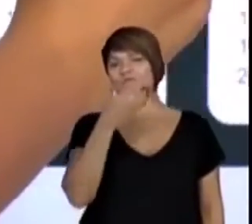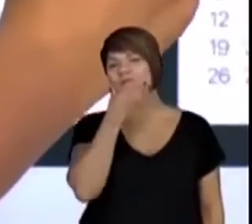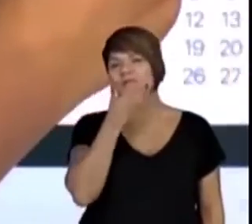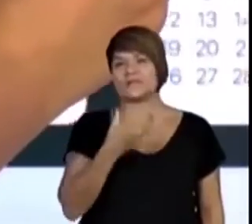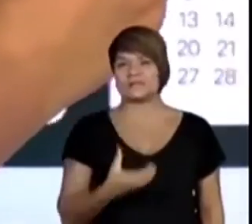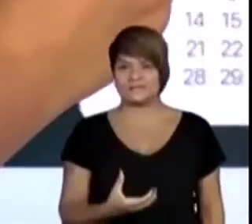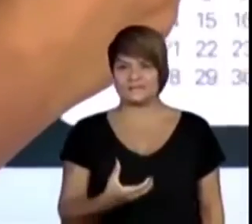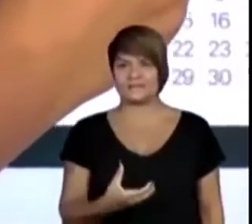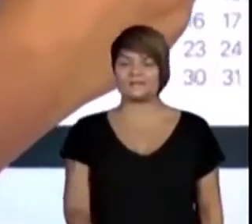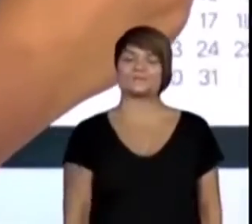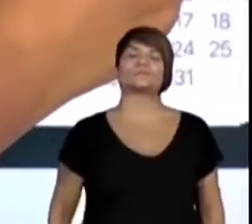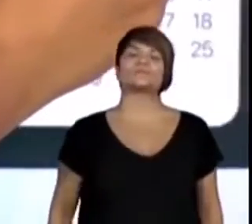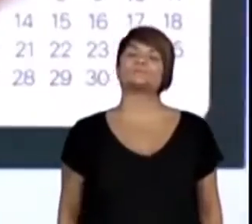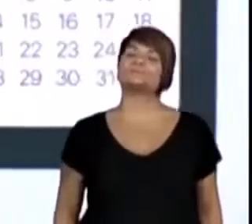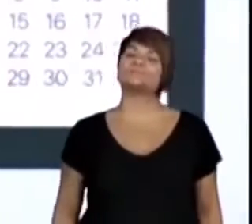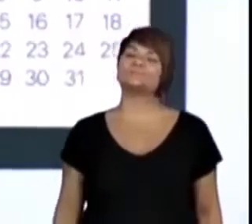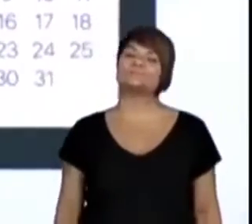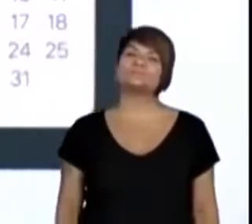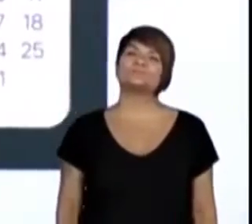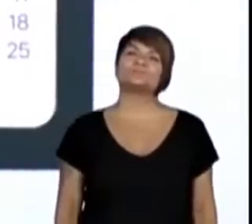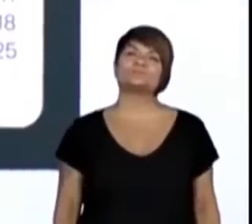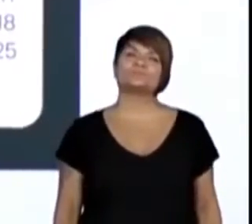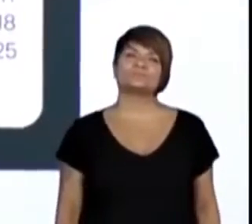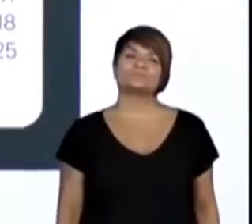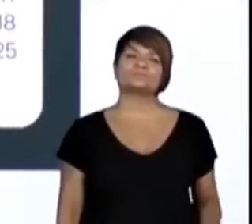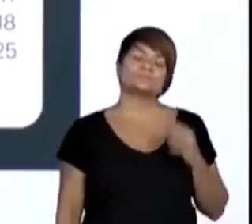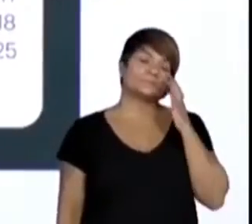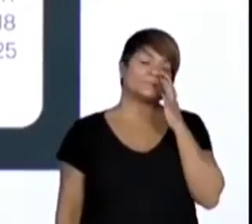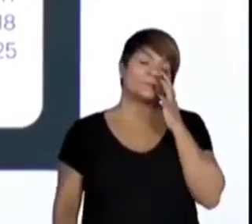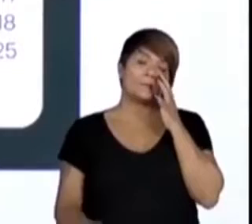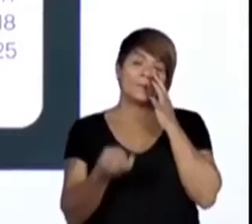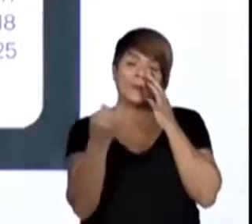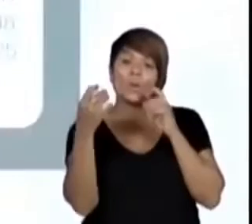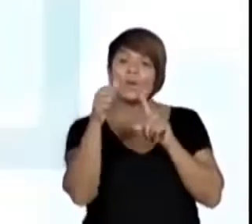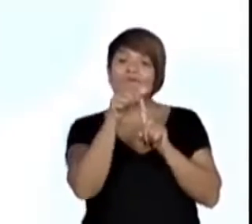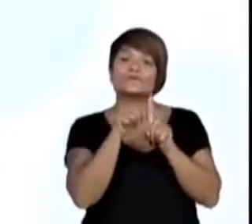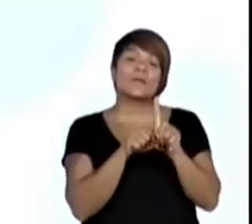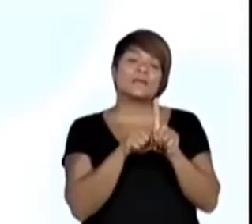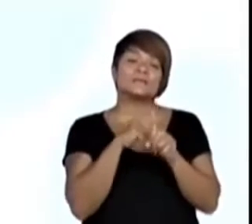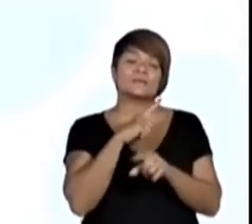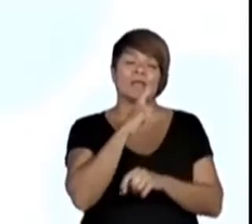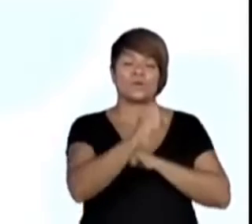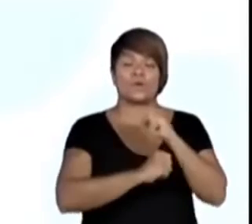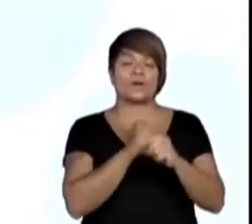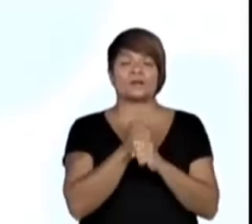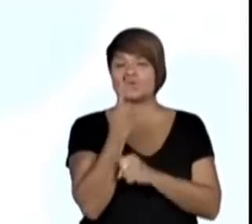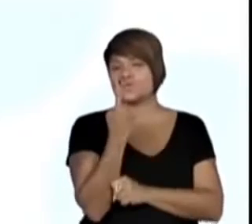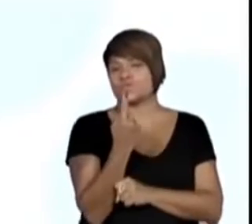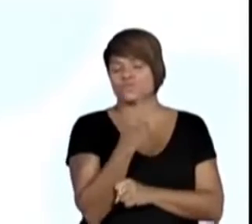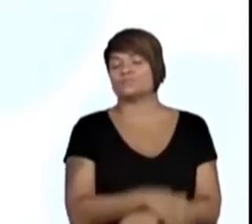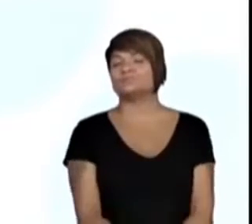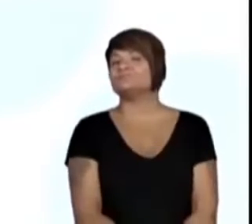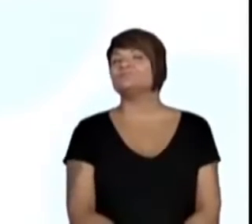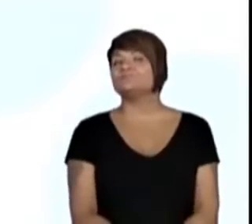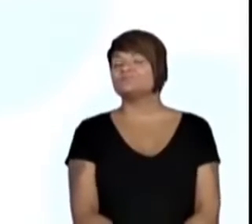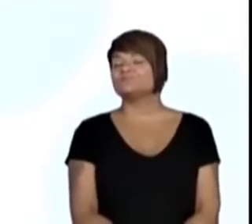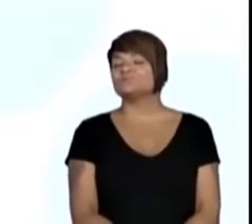novembro e dezembro. Quantos meses tem no ano, galera? E